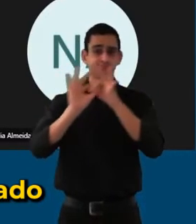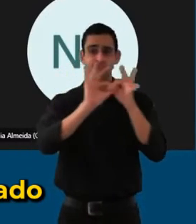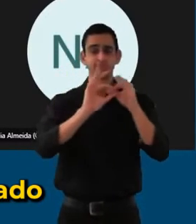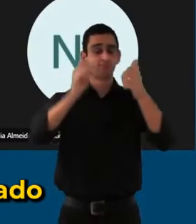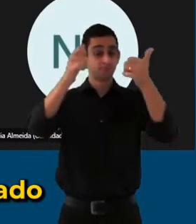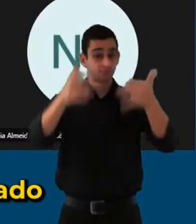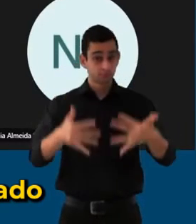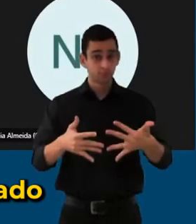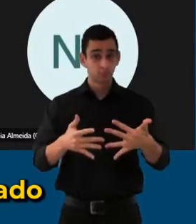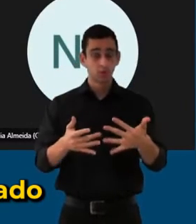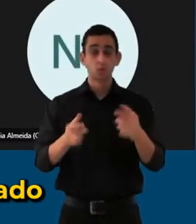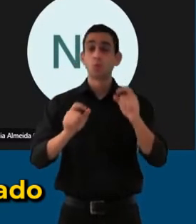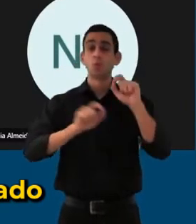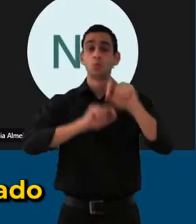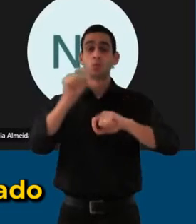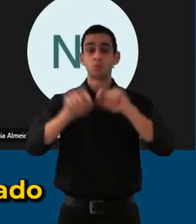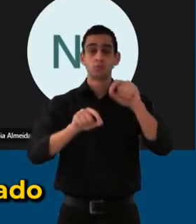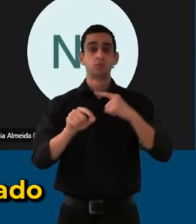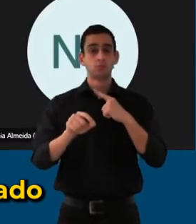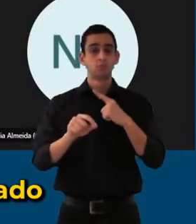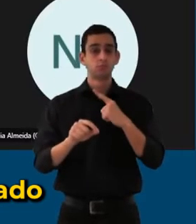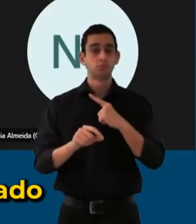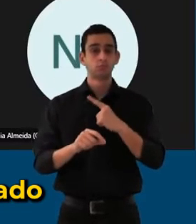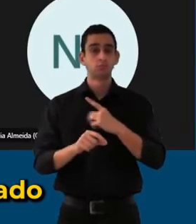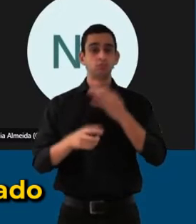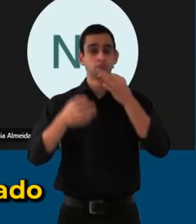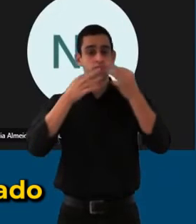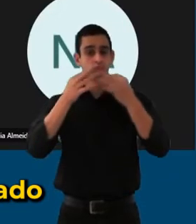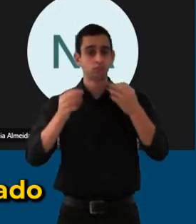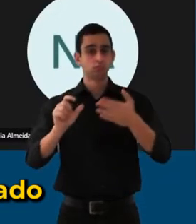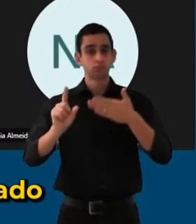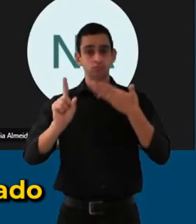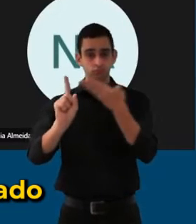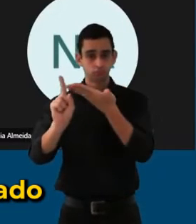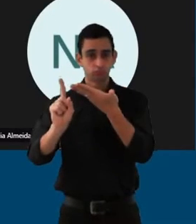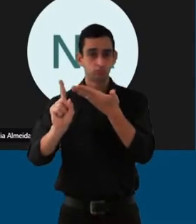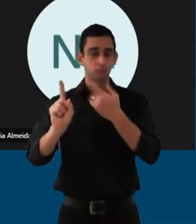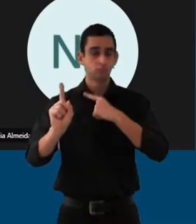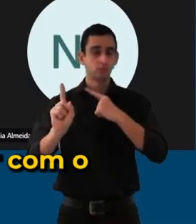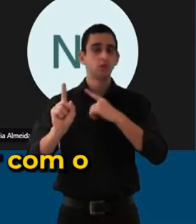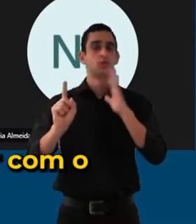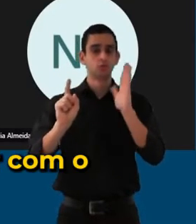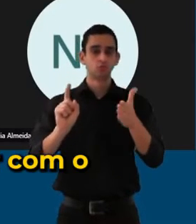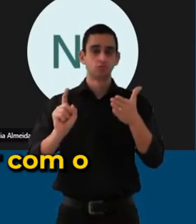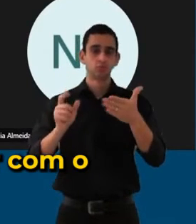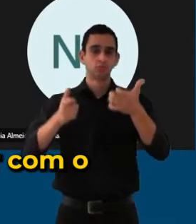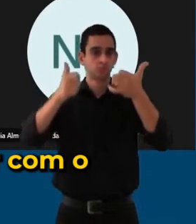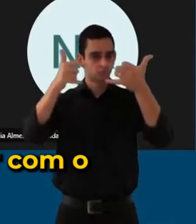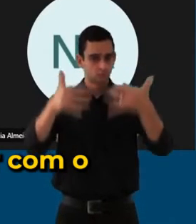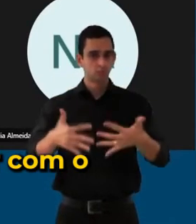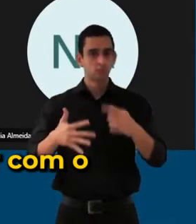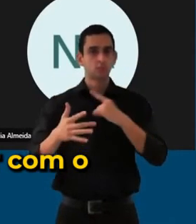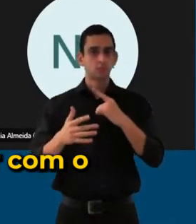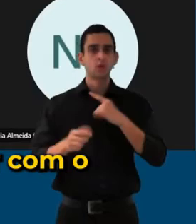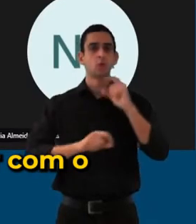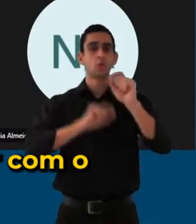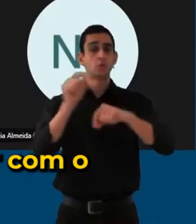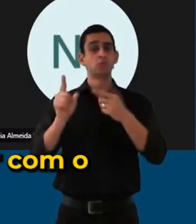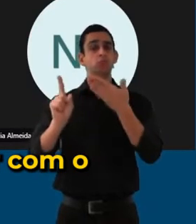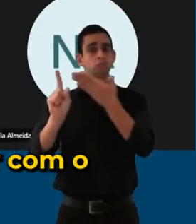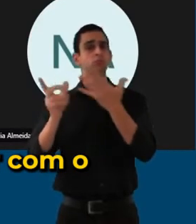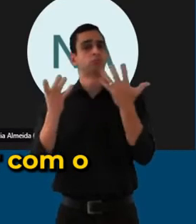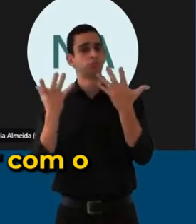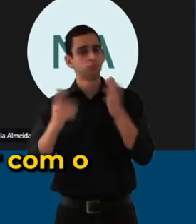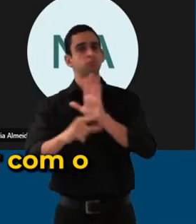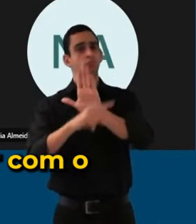que é manifesto que o réu tem demonstrado um nítido propósito de cooperar,